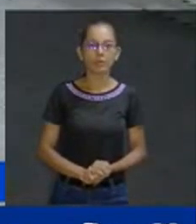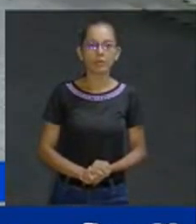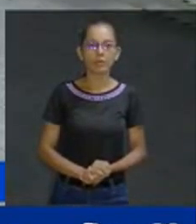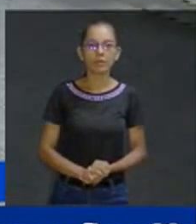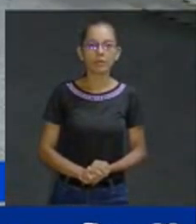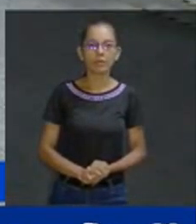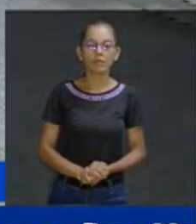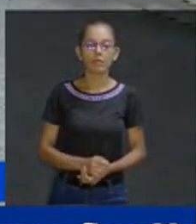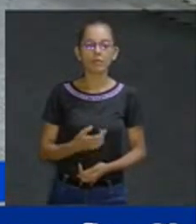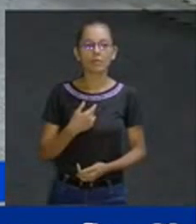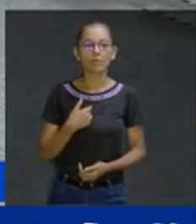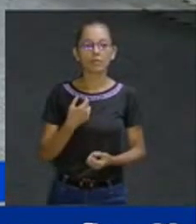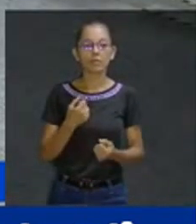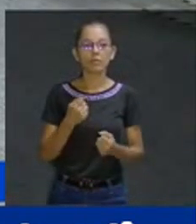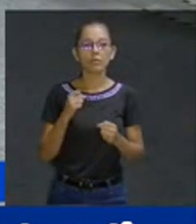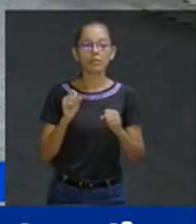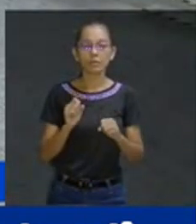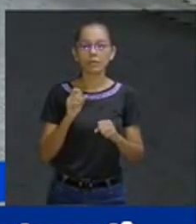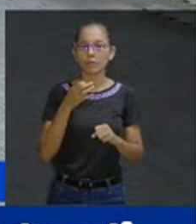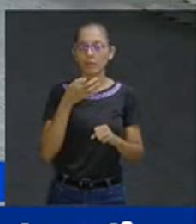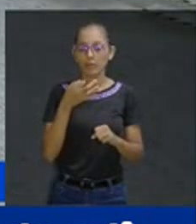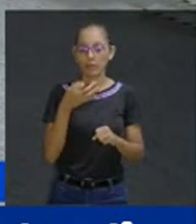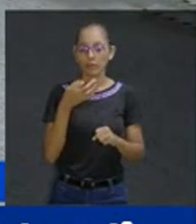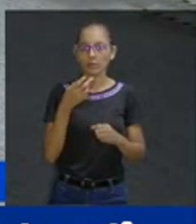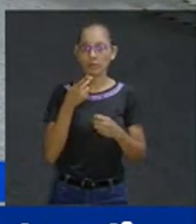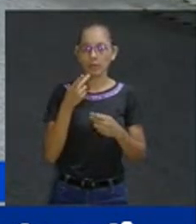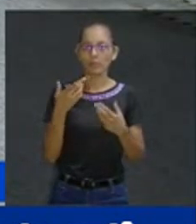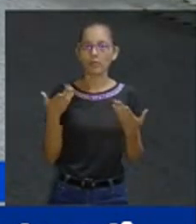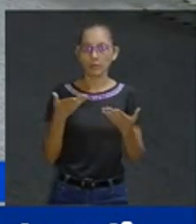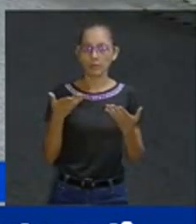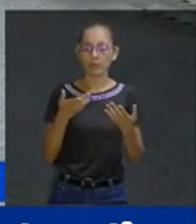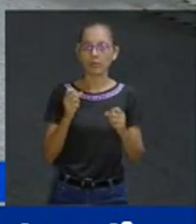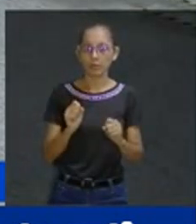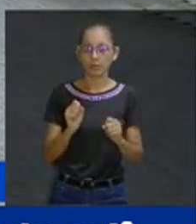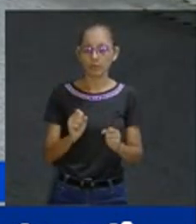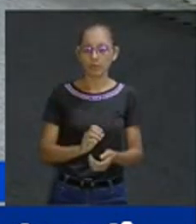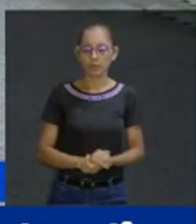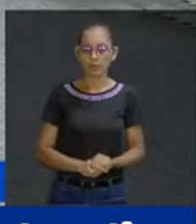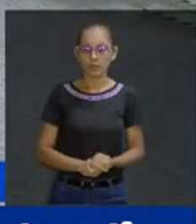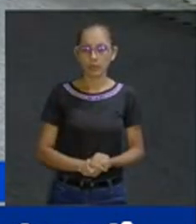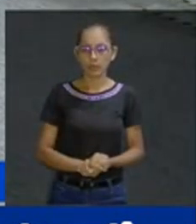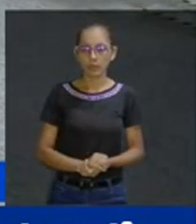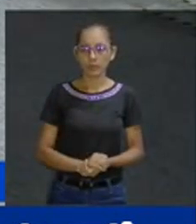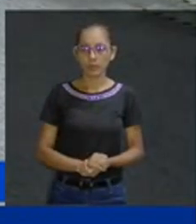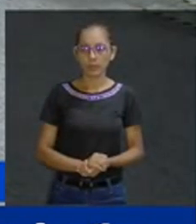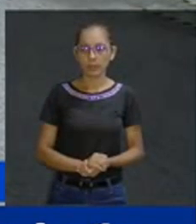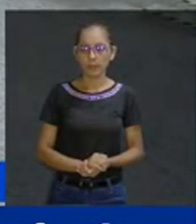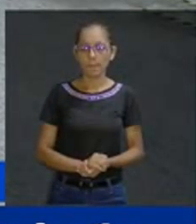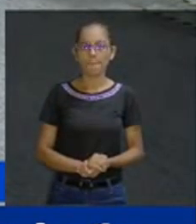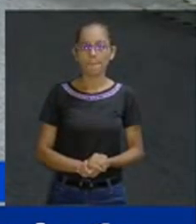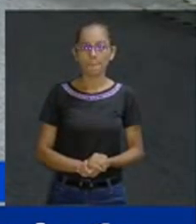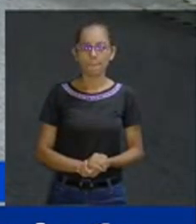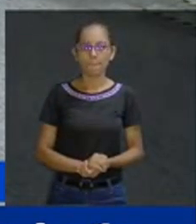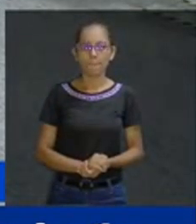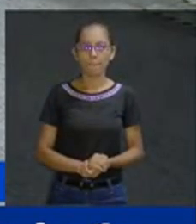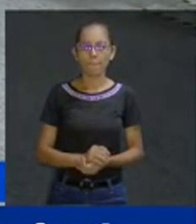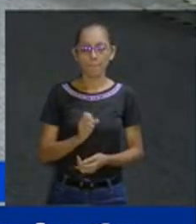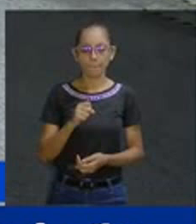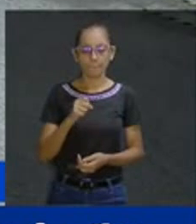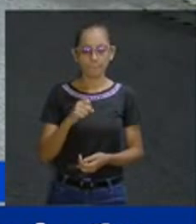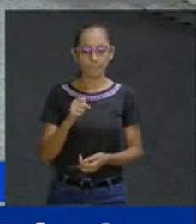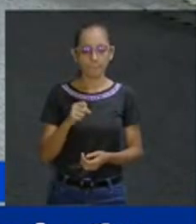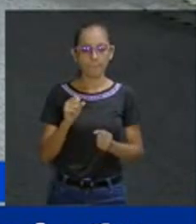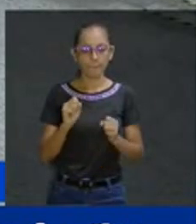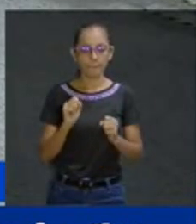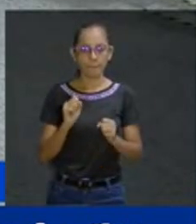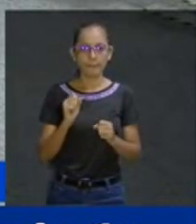porque é o fundamento legal para que isso possa ser apreciado por Vossas Excelências? Mas pode sim, eu já li mais de uma vez, mas pode sim,